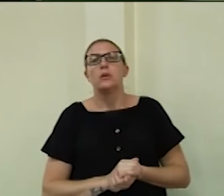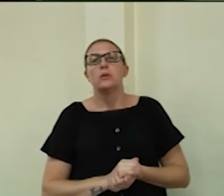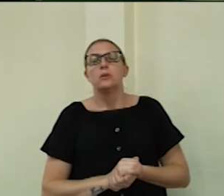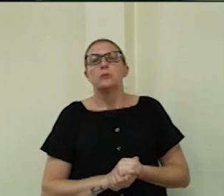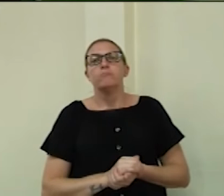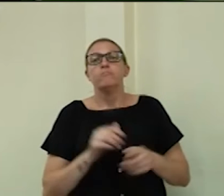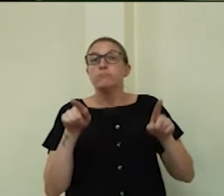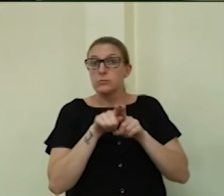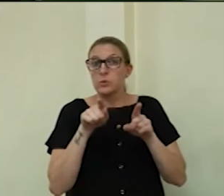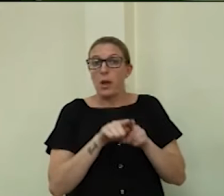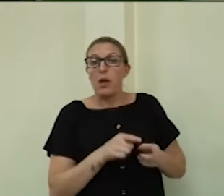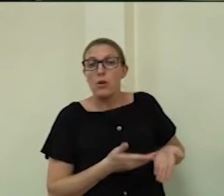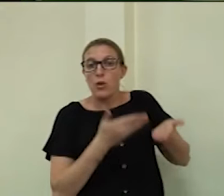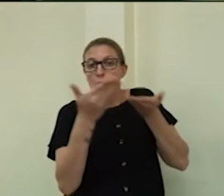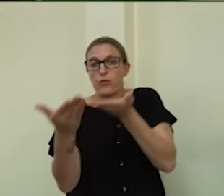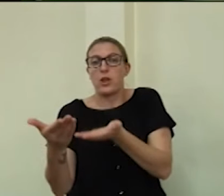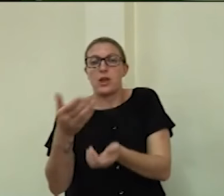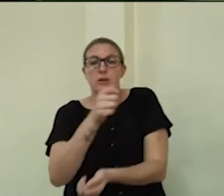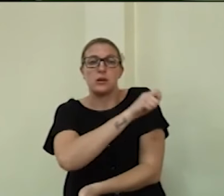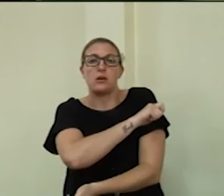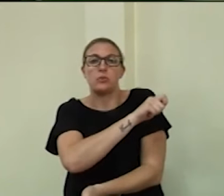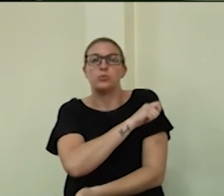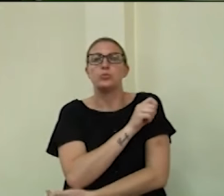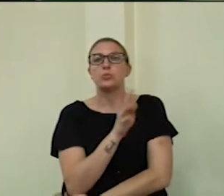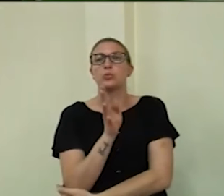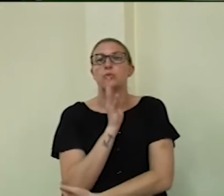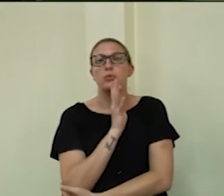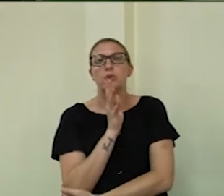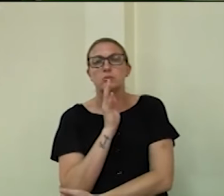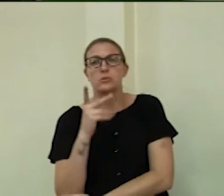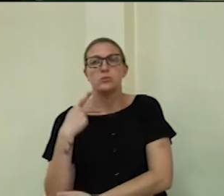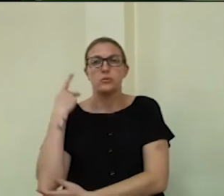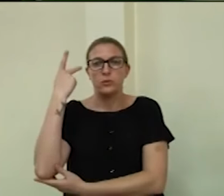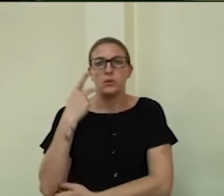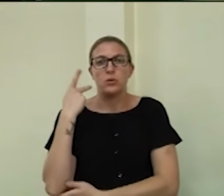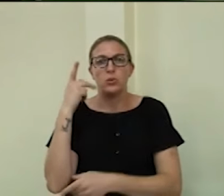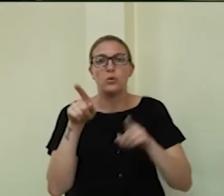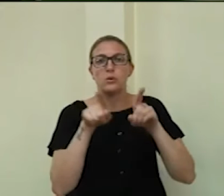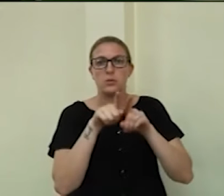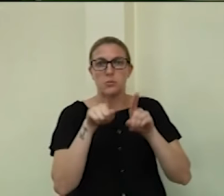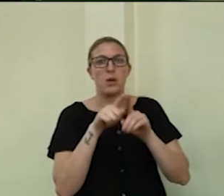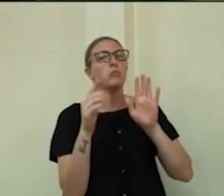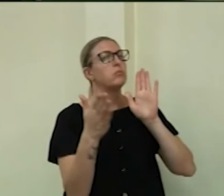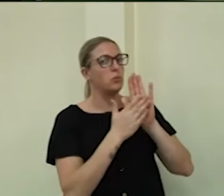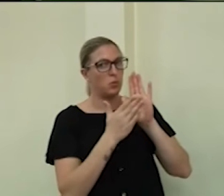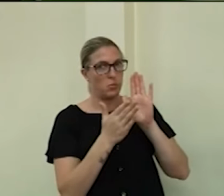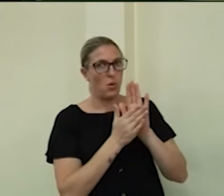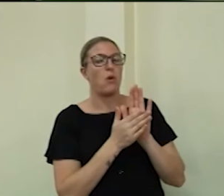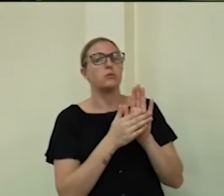Oportunizar aos estudantes que conheçam os vereadores e suas propostas que tem o intuito de atender às necessidades